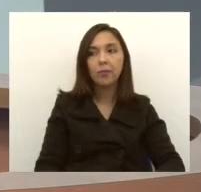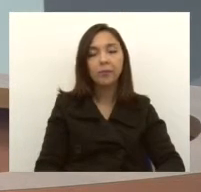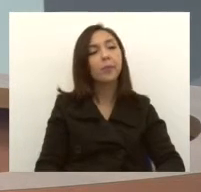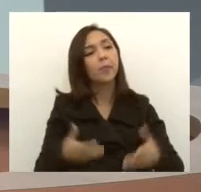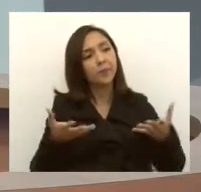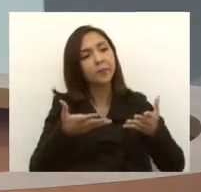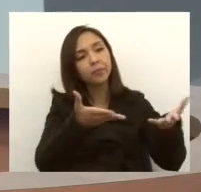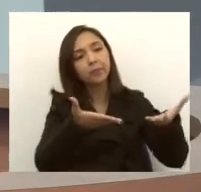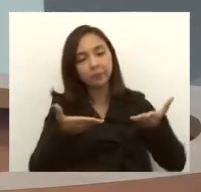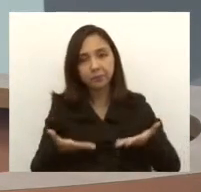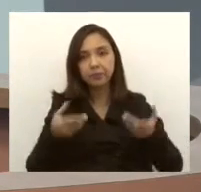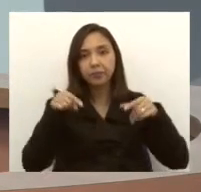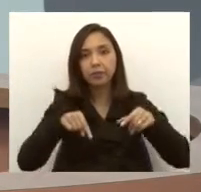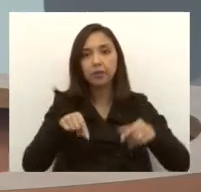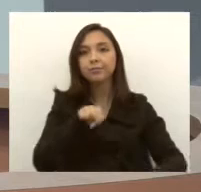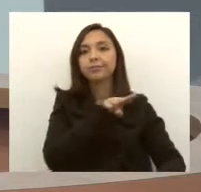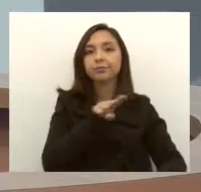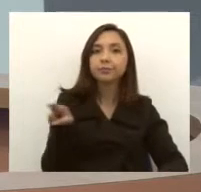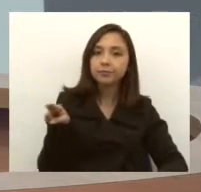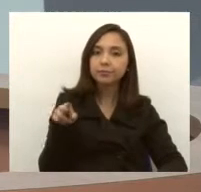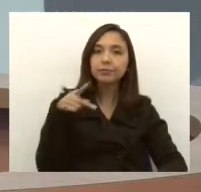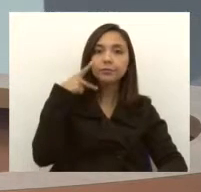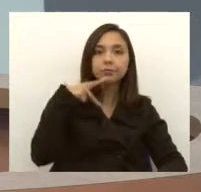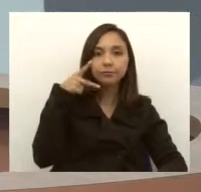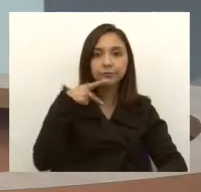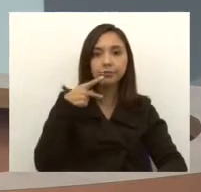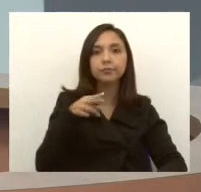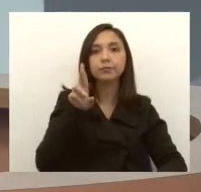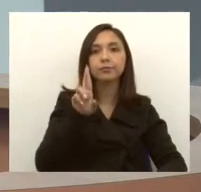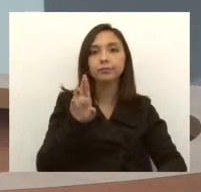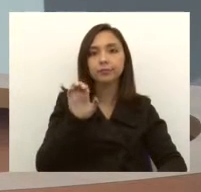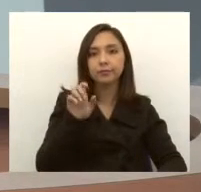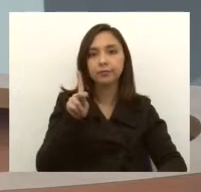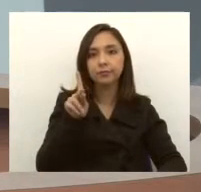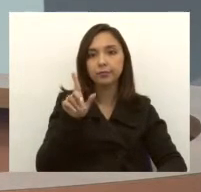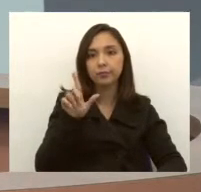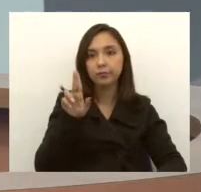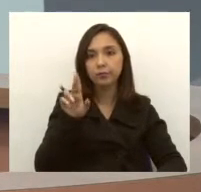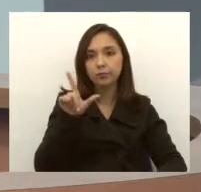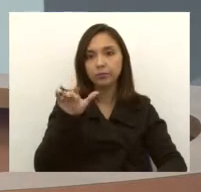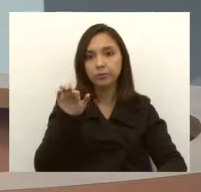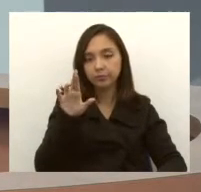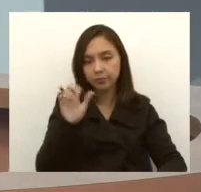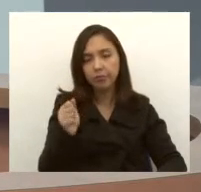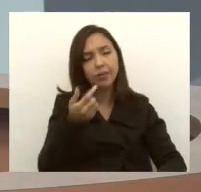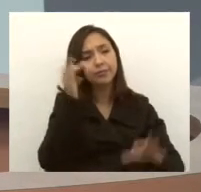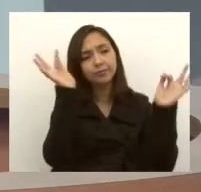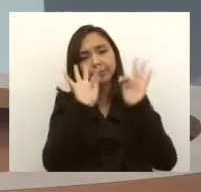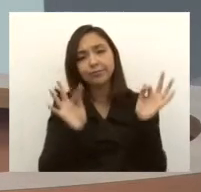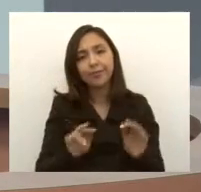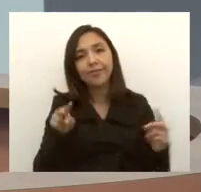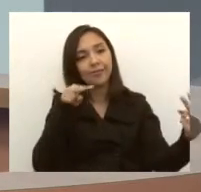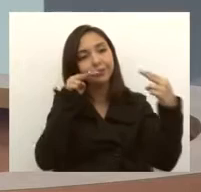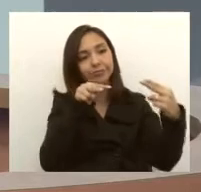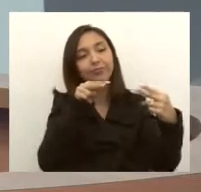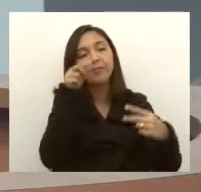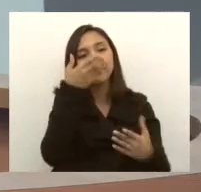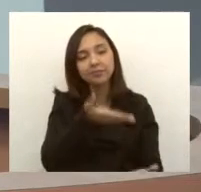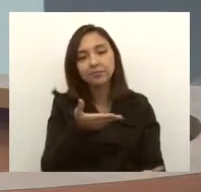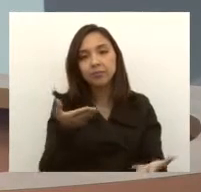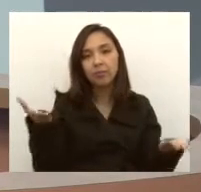seja bem-vindo em nome do Partido da República. Me sinto feliz em vê-lo nesta casa